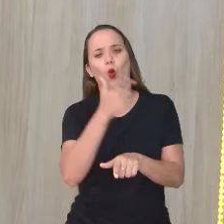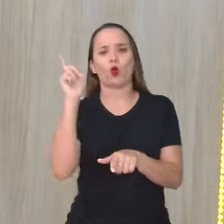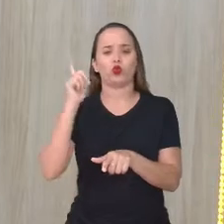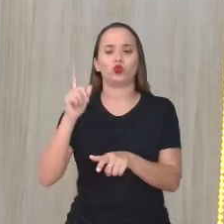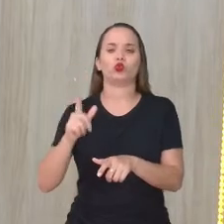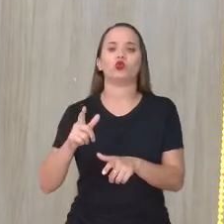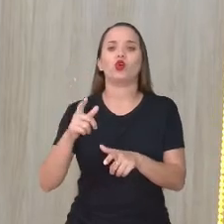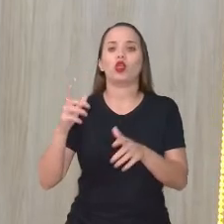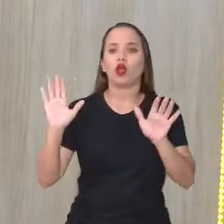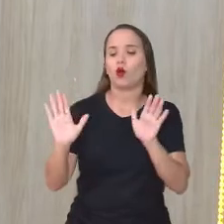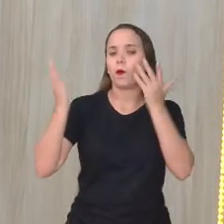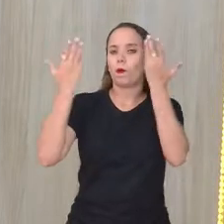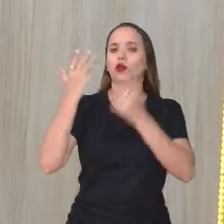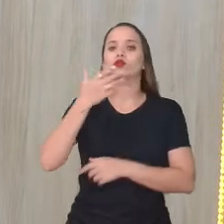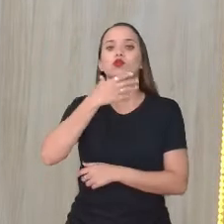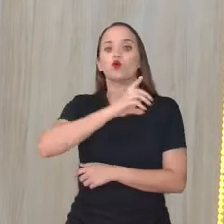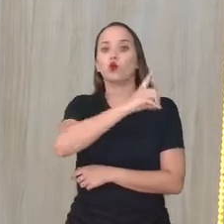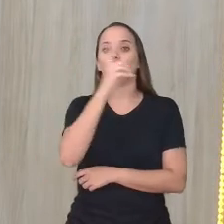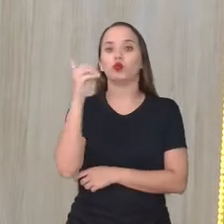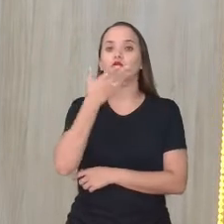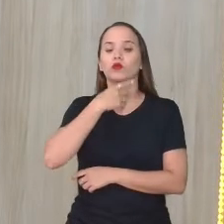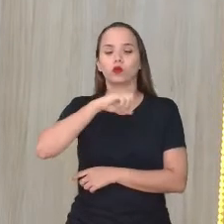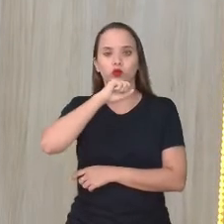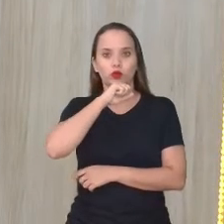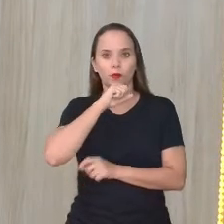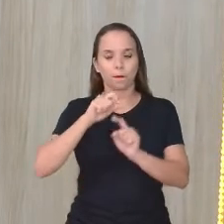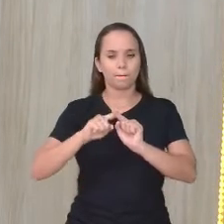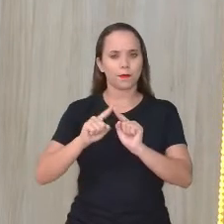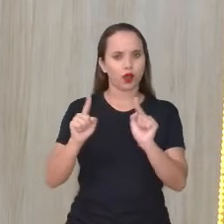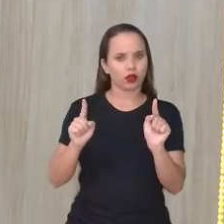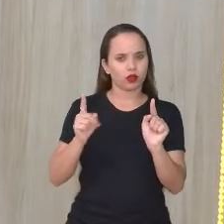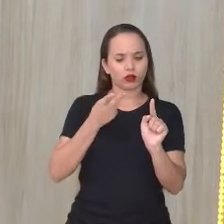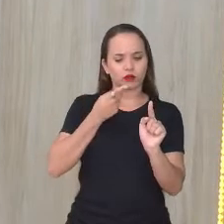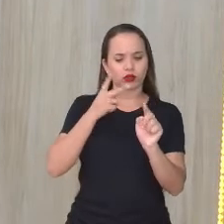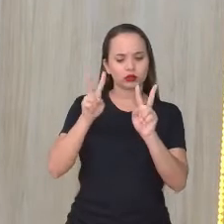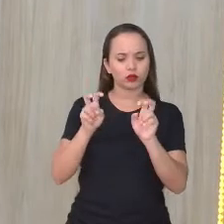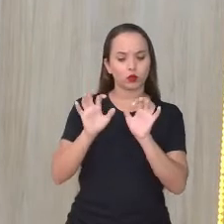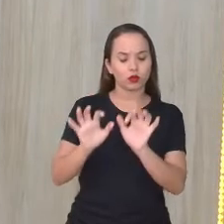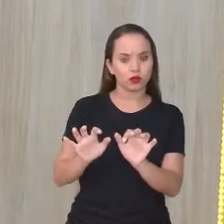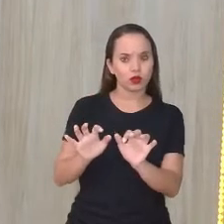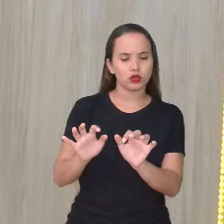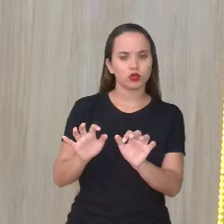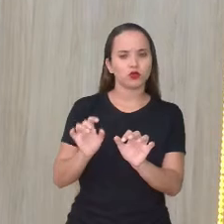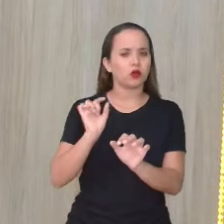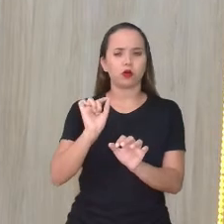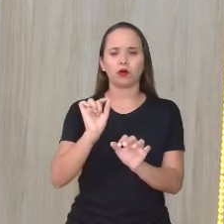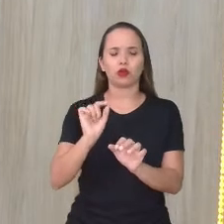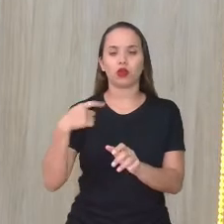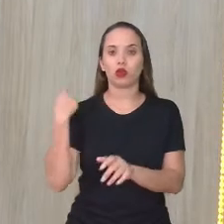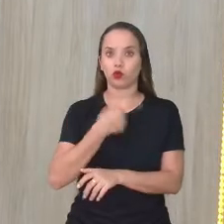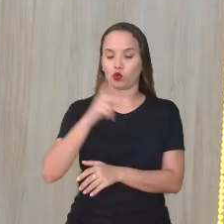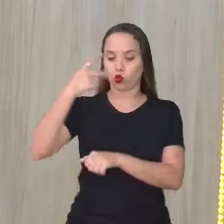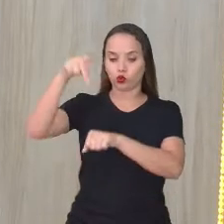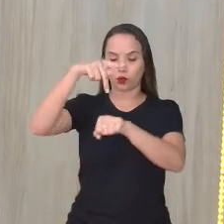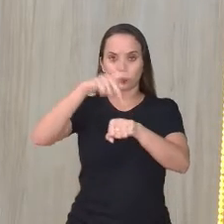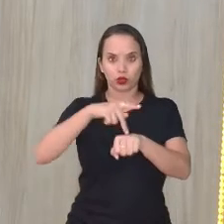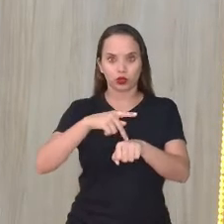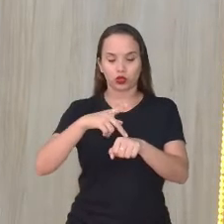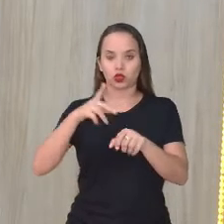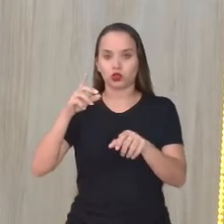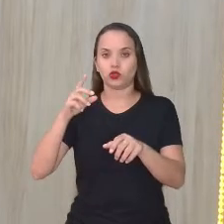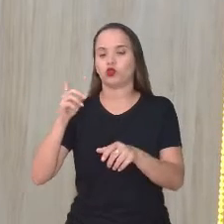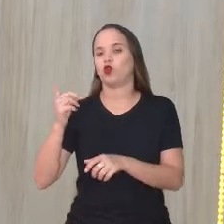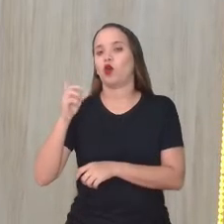Só que a gente falar a respeito desse tema é falar que no nosso país, segundo o